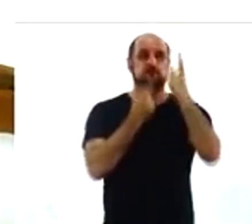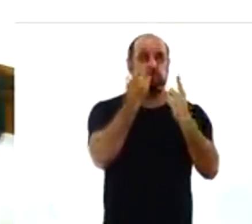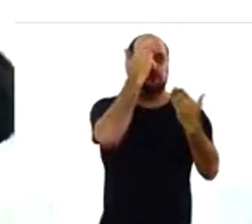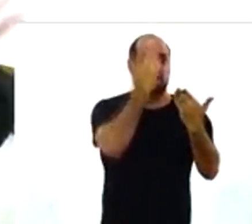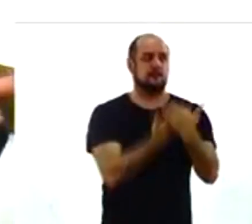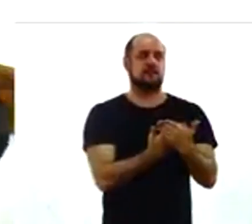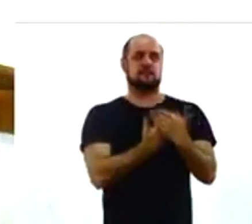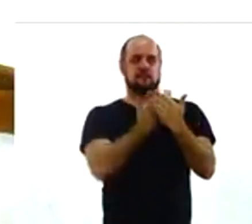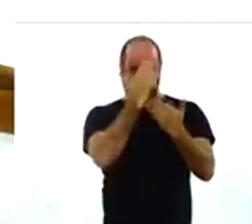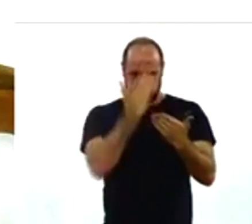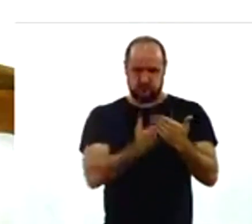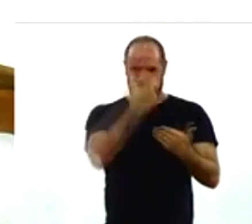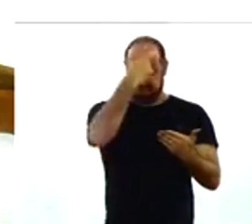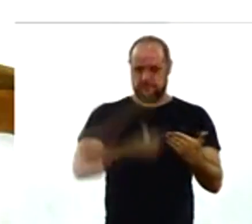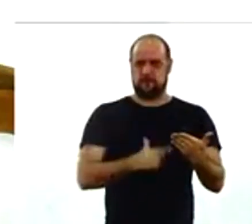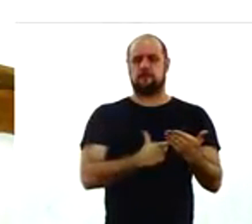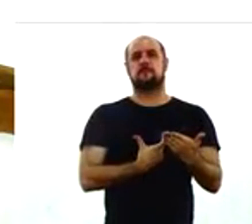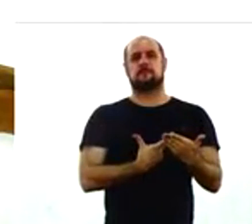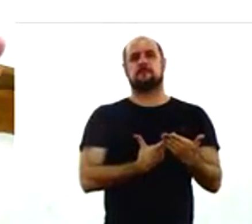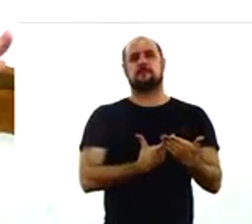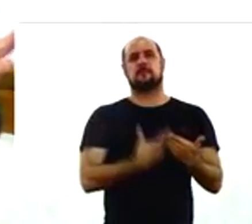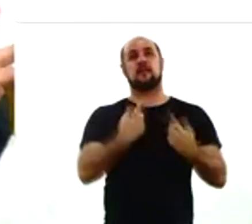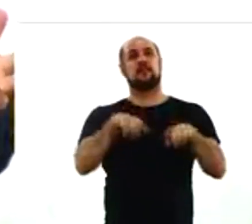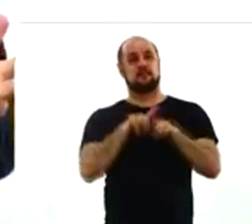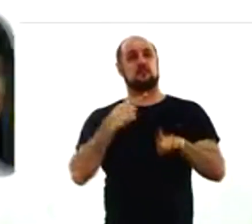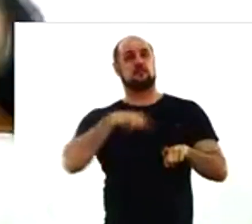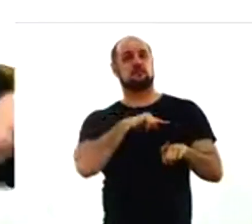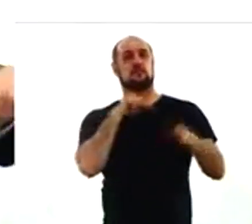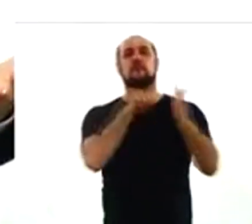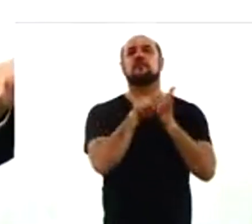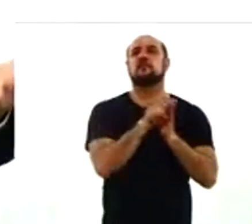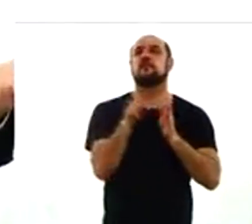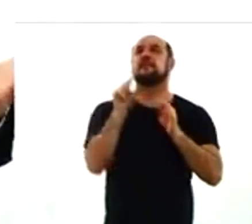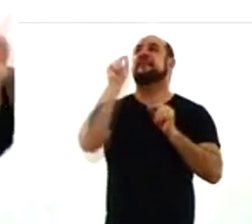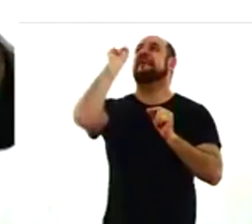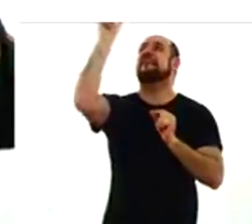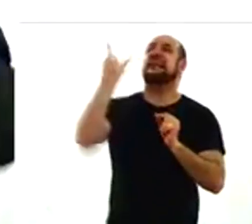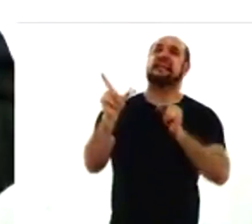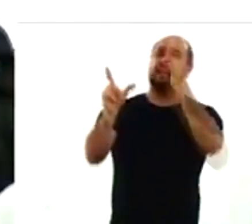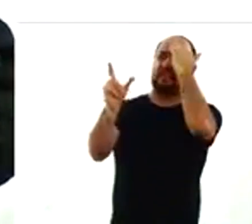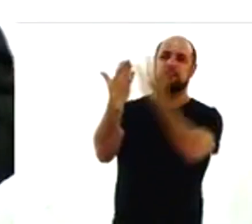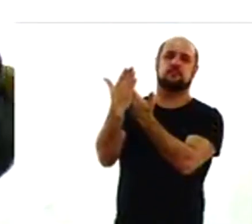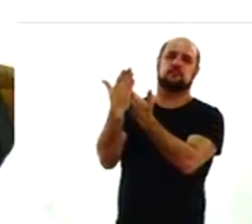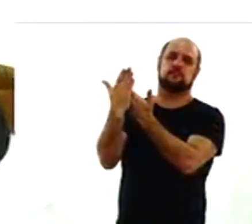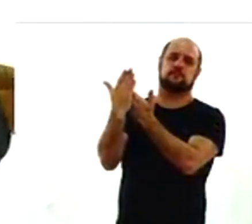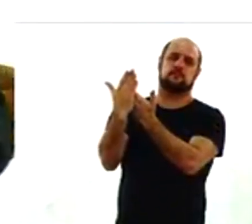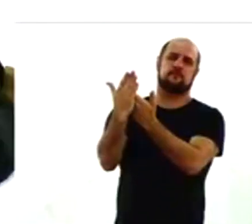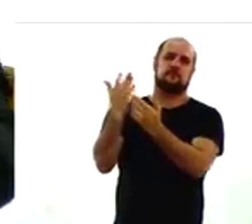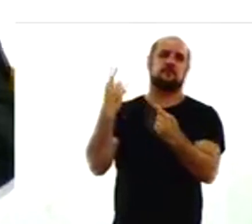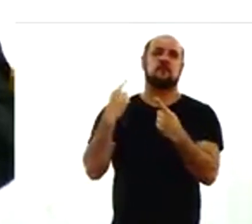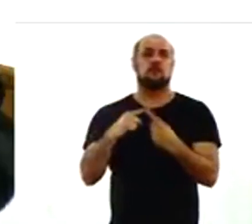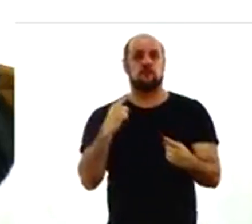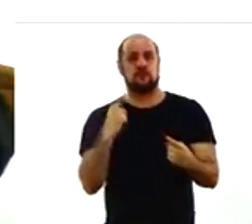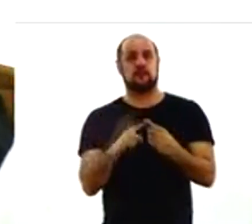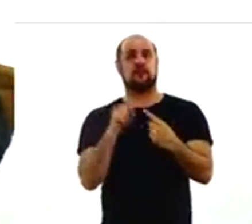com caráter, que é o que se é, e por isso nós temos de perguntar: em que nós temos crido? Porque de acordo com